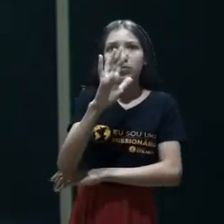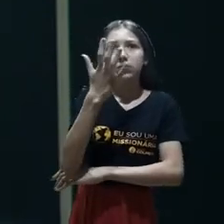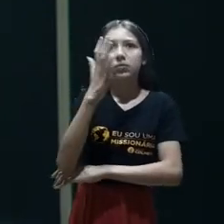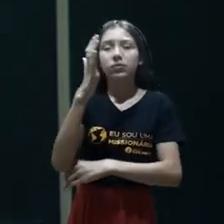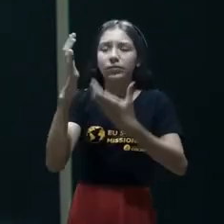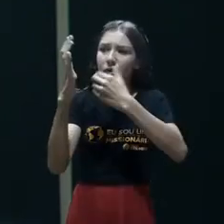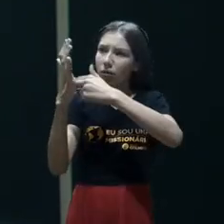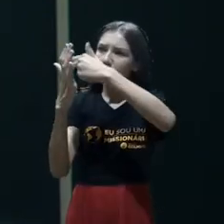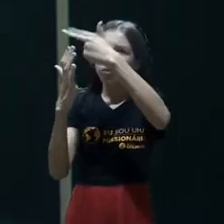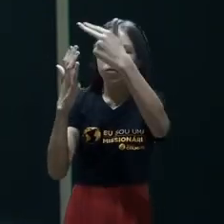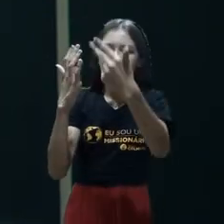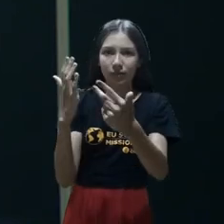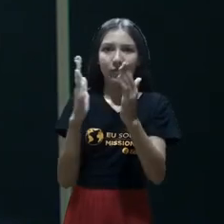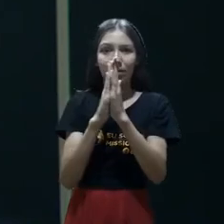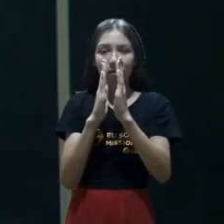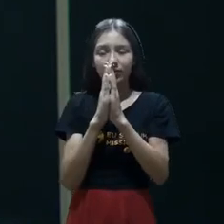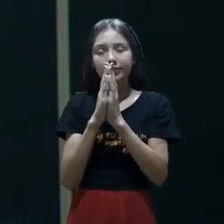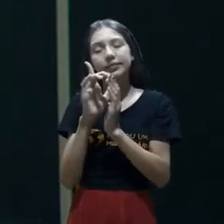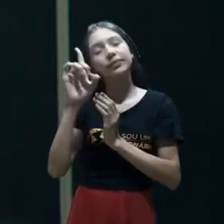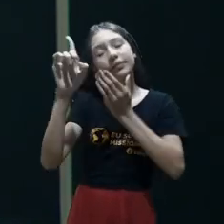Ore comigo, Pai querido e santo.